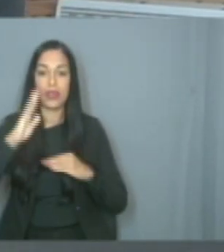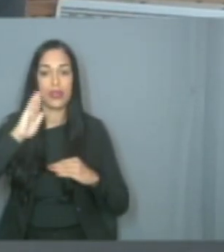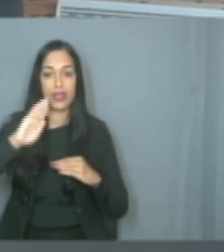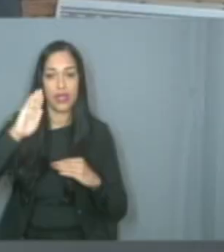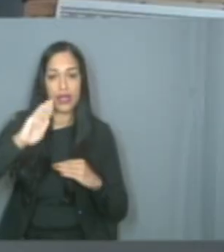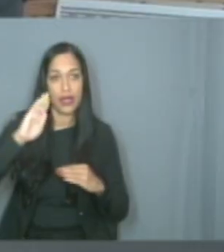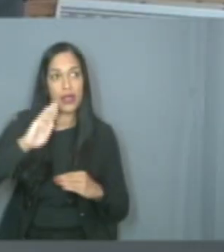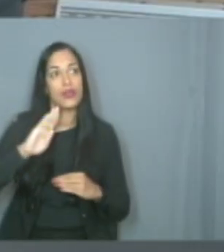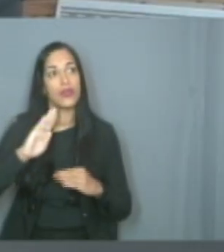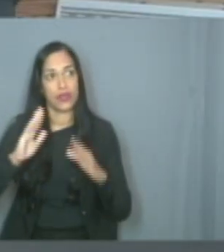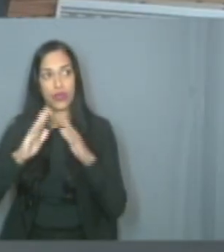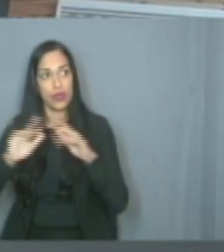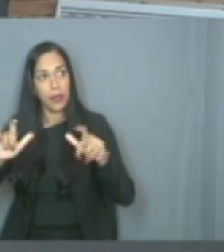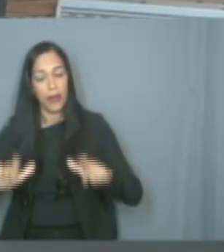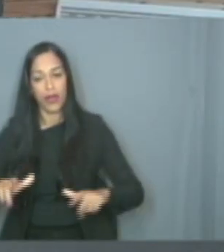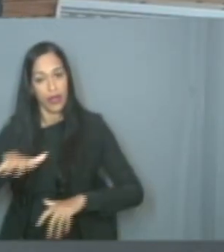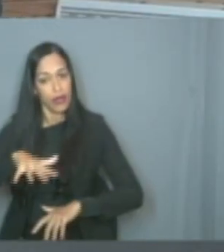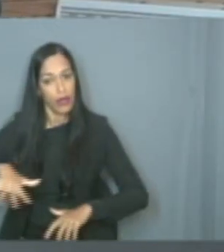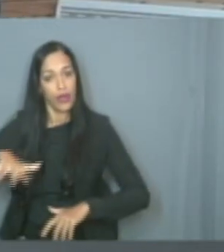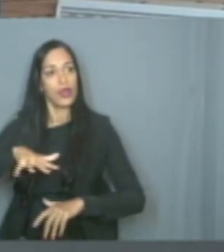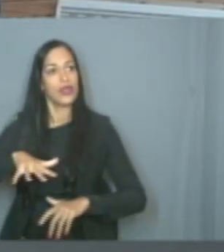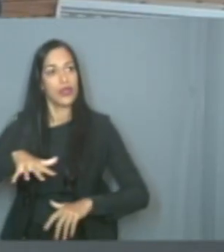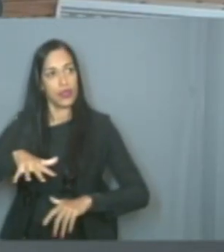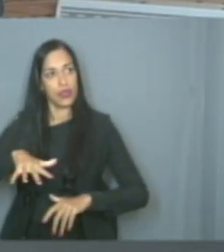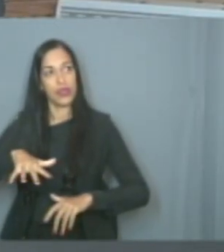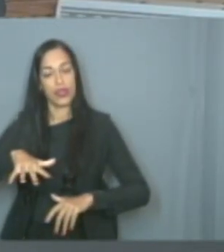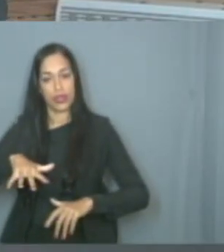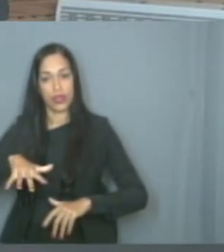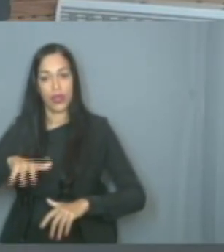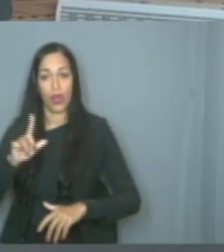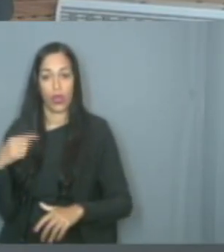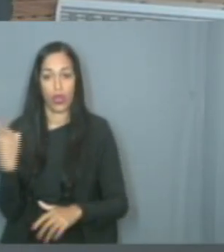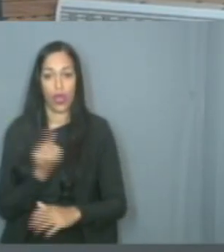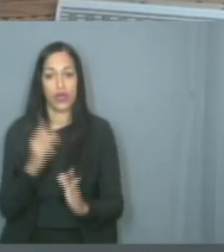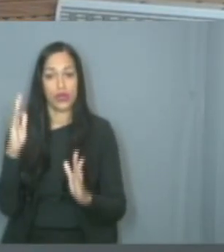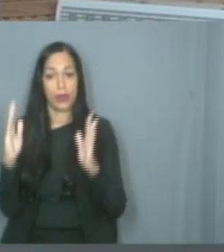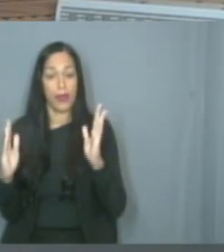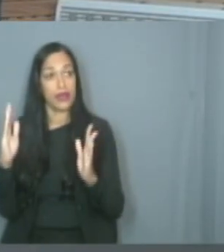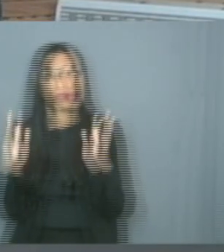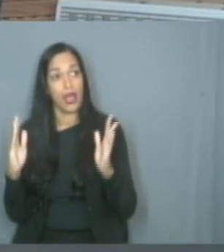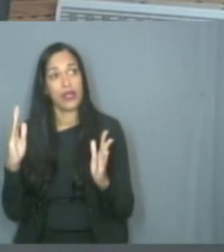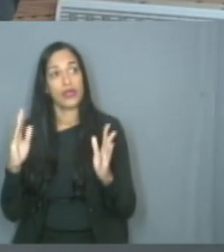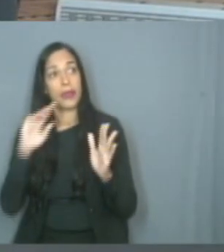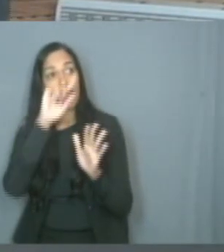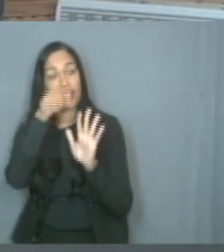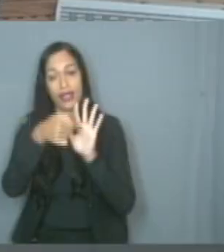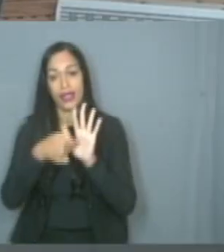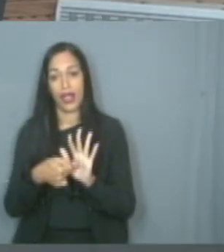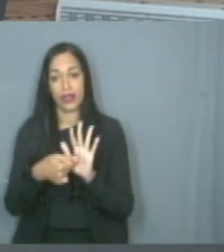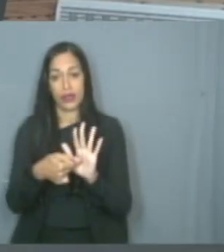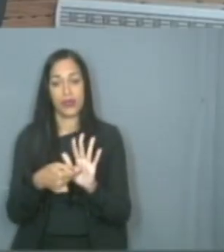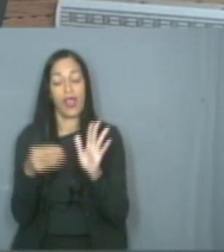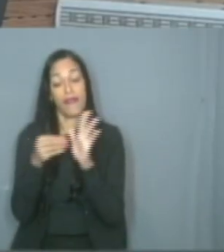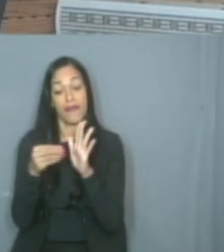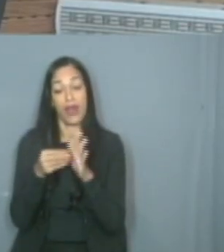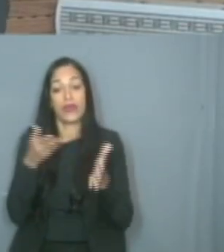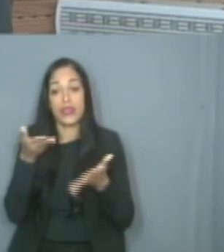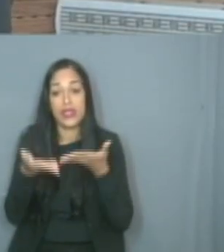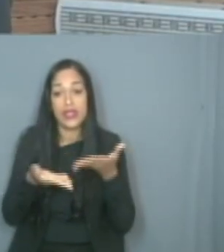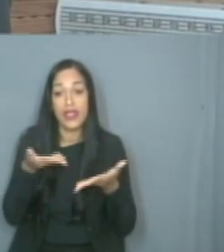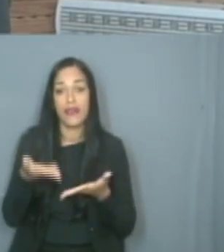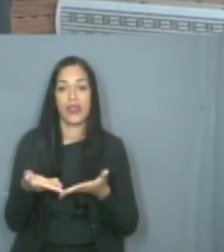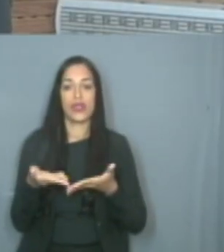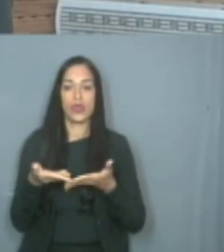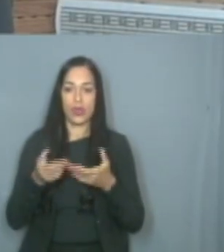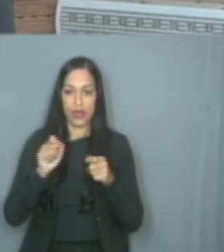legais que os moradores acionam o nosso mandato para denunciar o desserviço que está